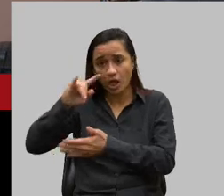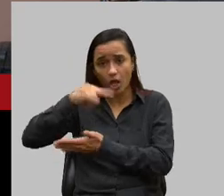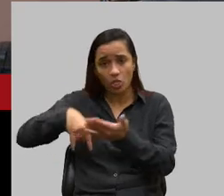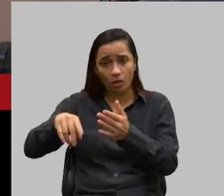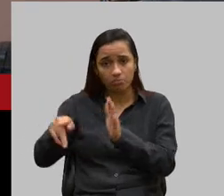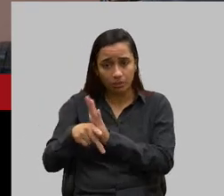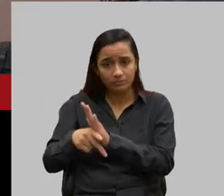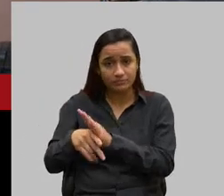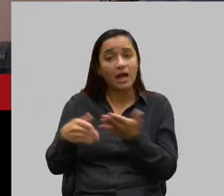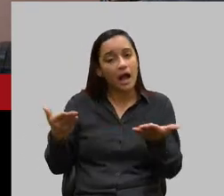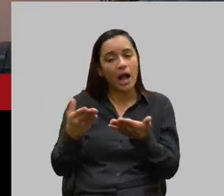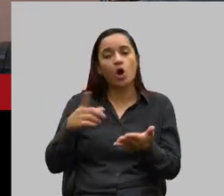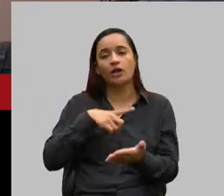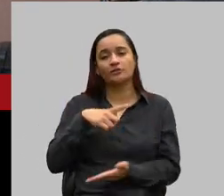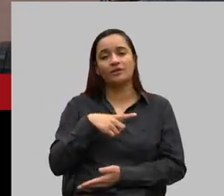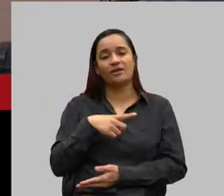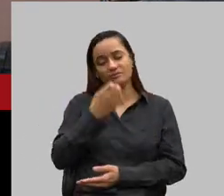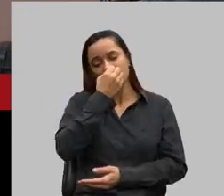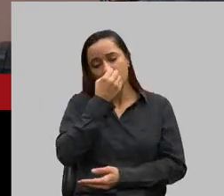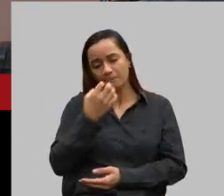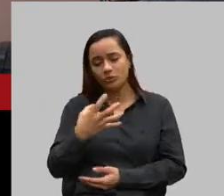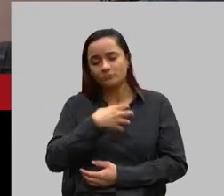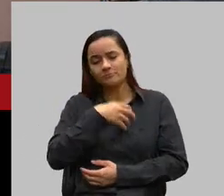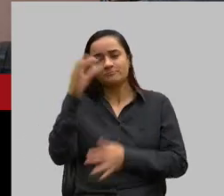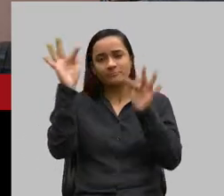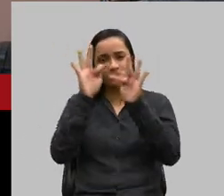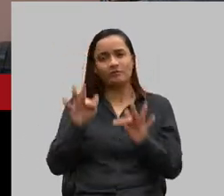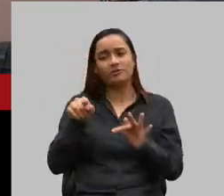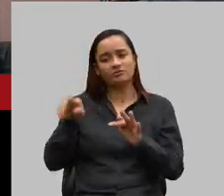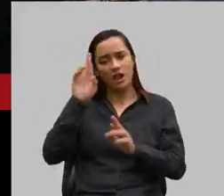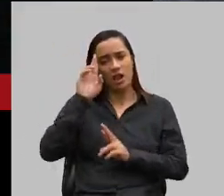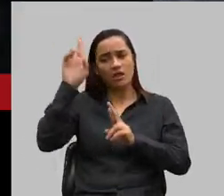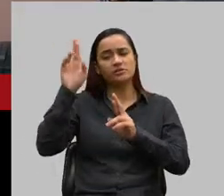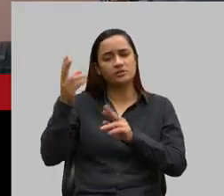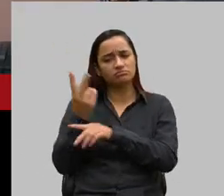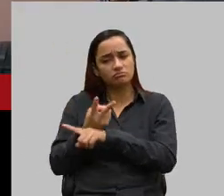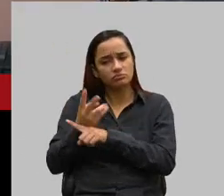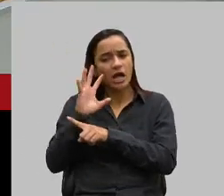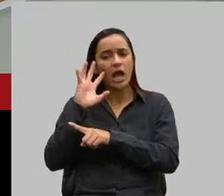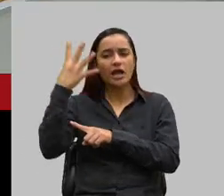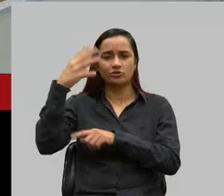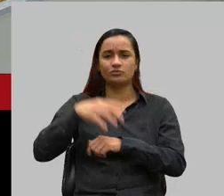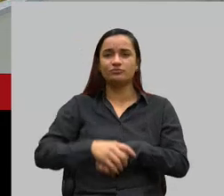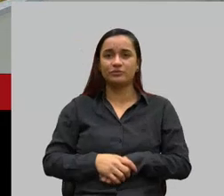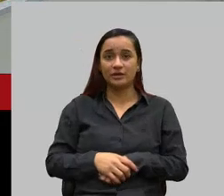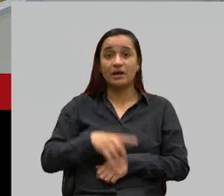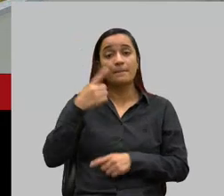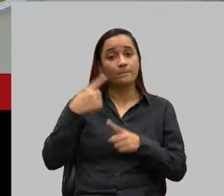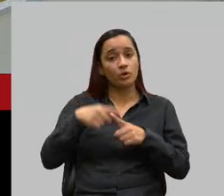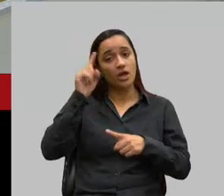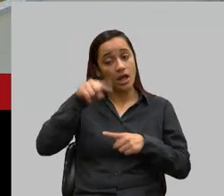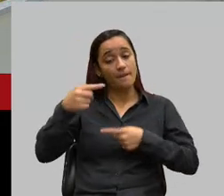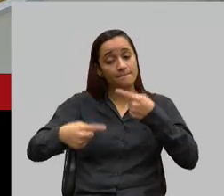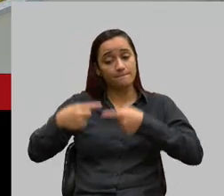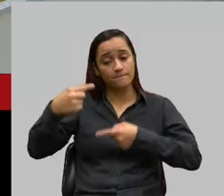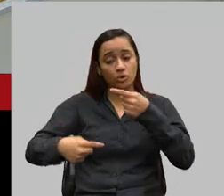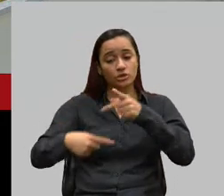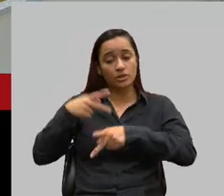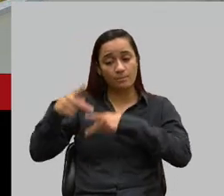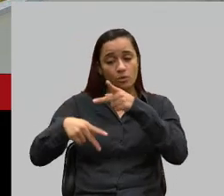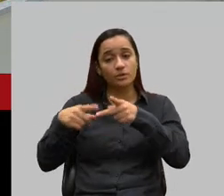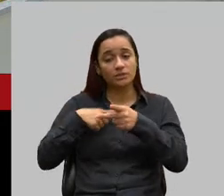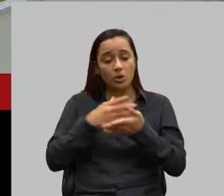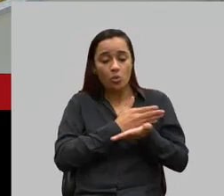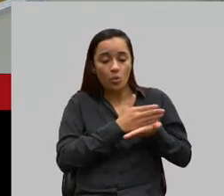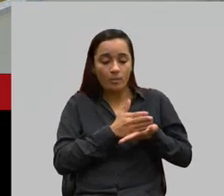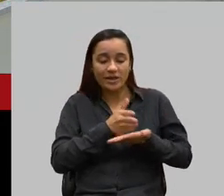temos que bom que nós temos líderes como o senhor sensíveis a causa porque é uma política pública que tem início meio e fim e